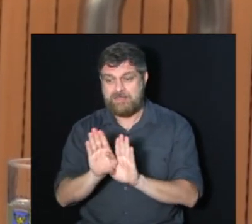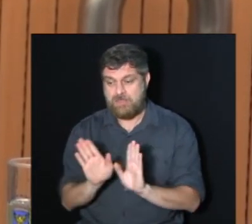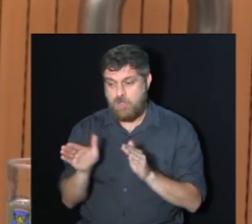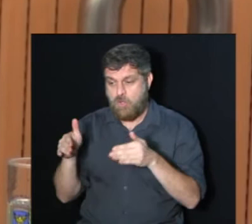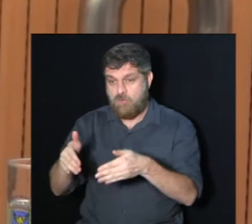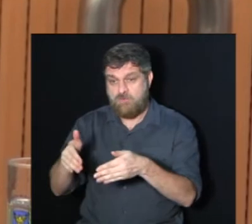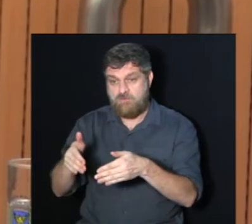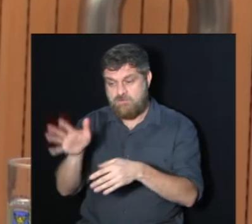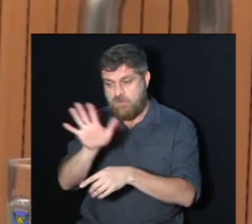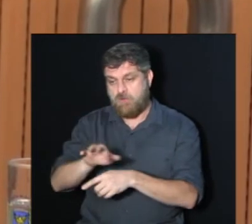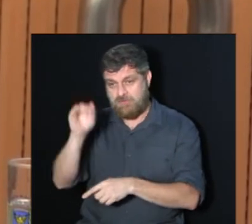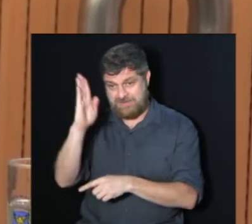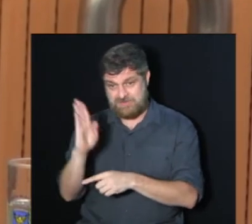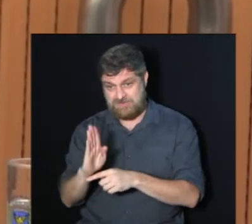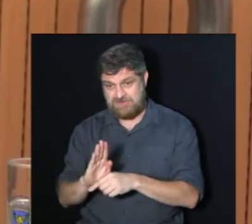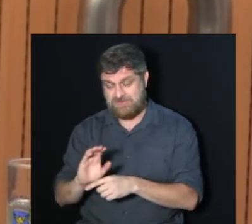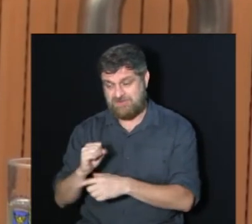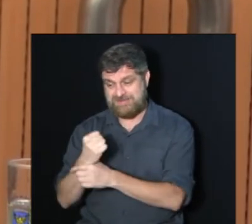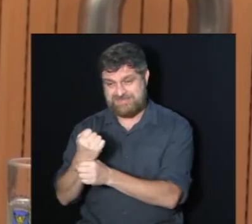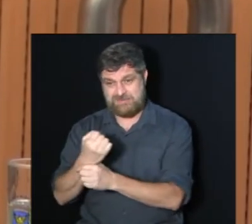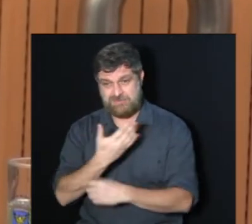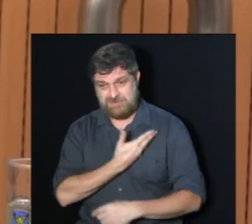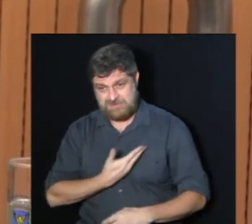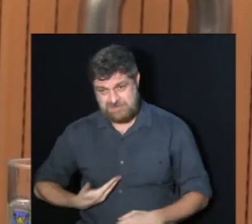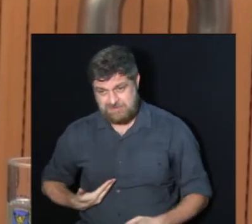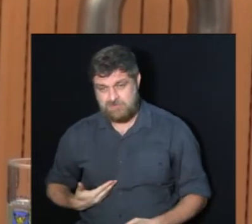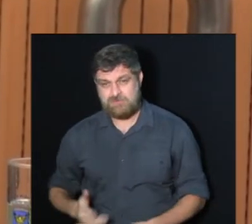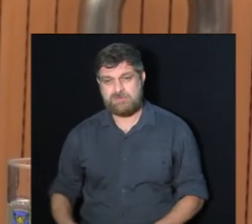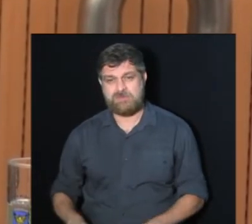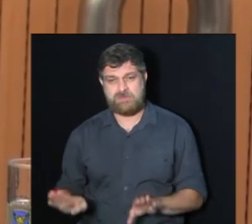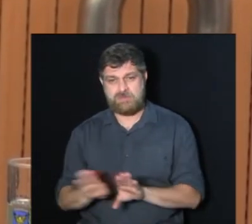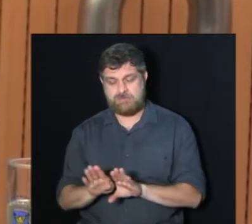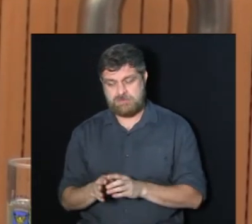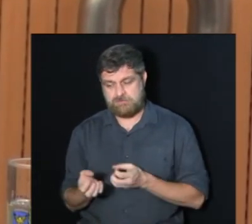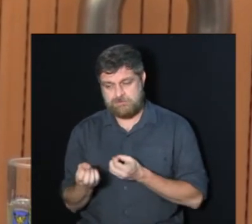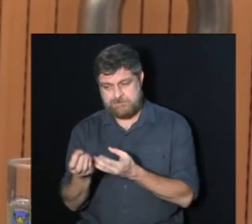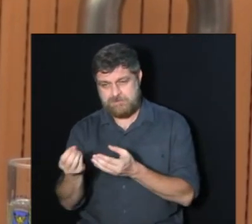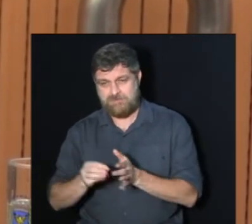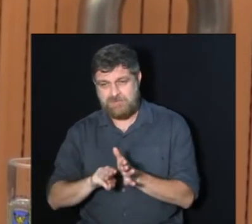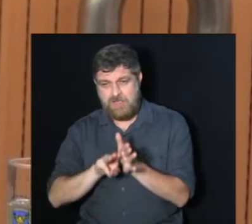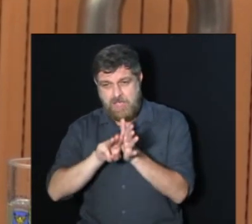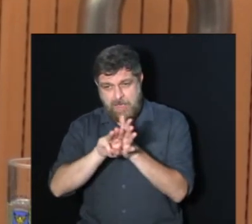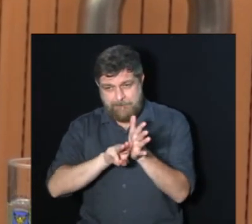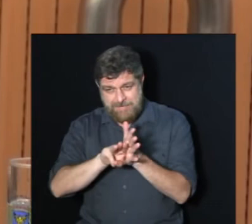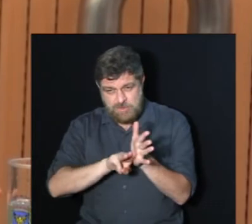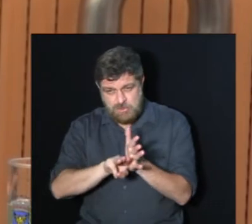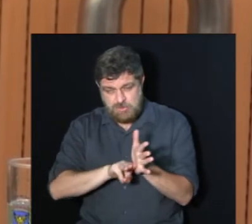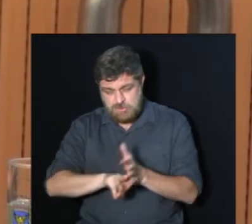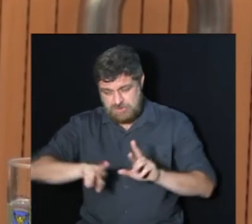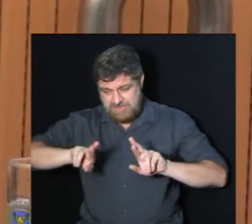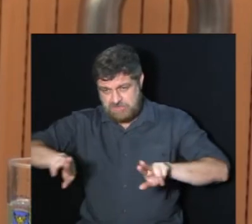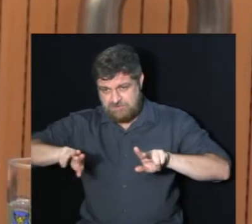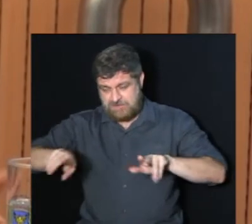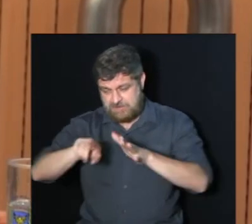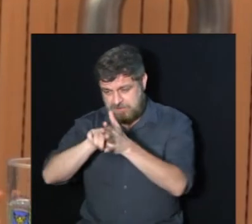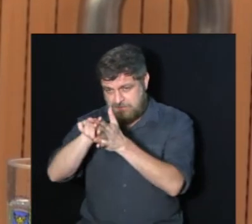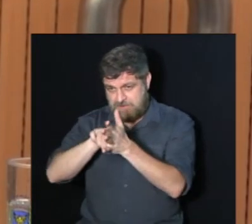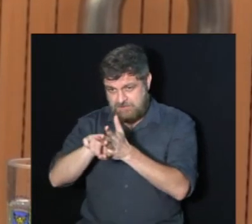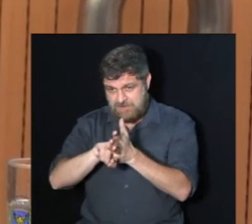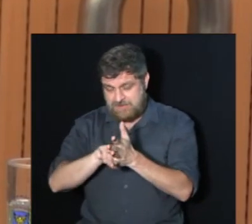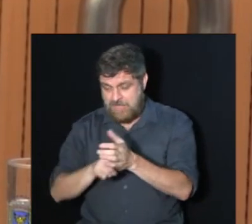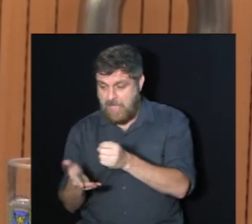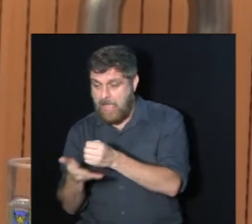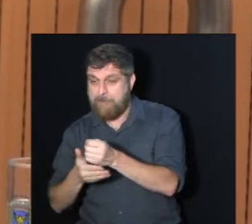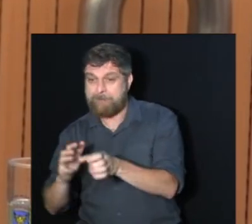que foi a informação que eu trouxe hoje, e que, por ter uma metodologia diferente, buscar e usar uma base de